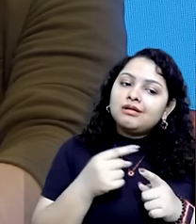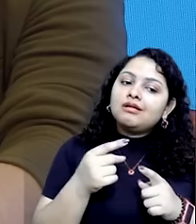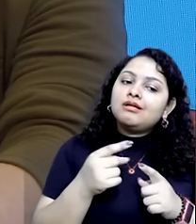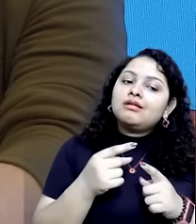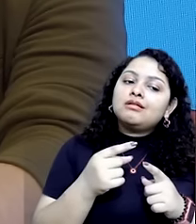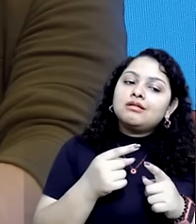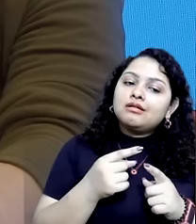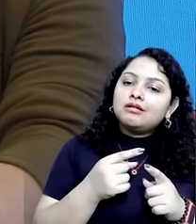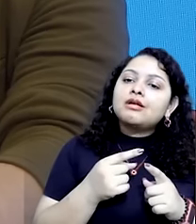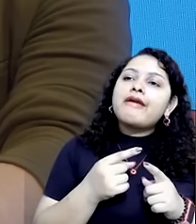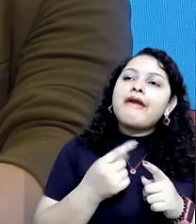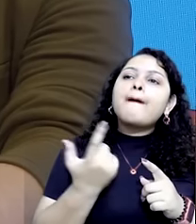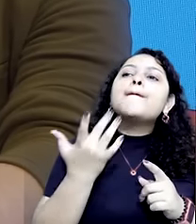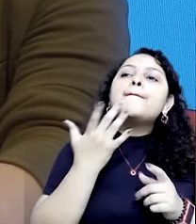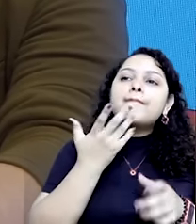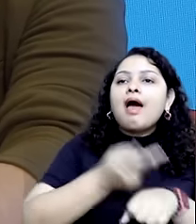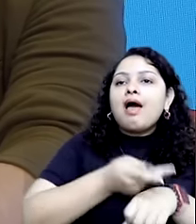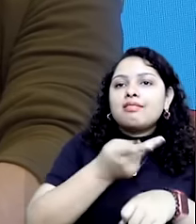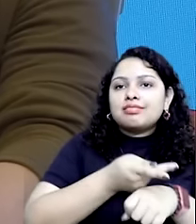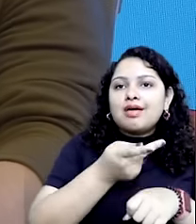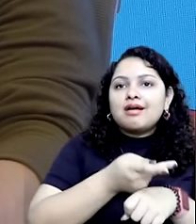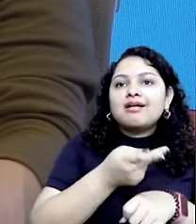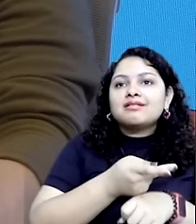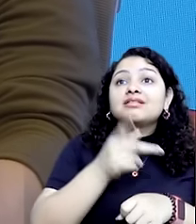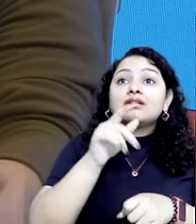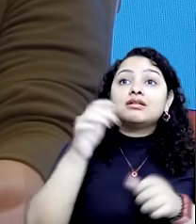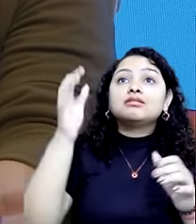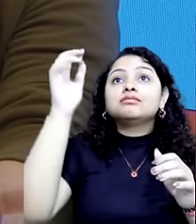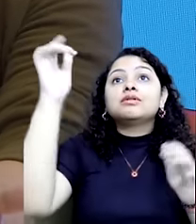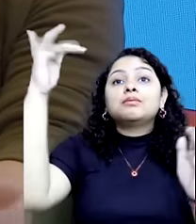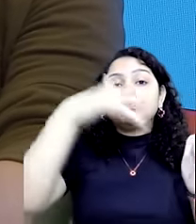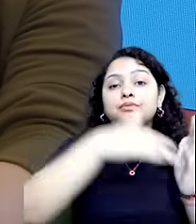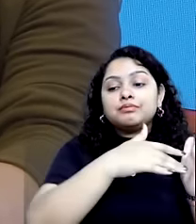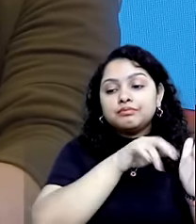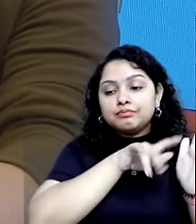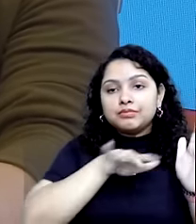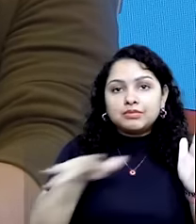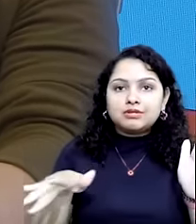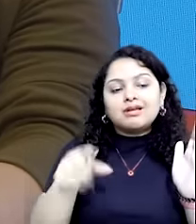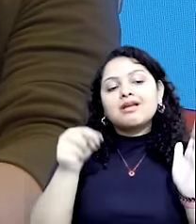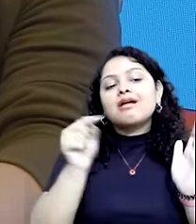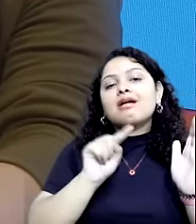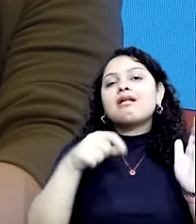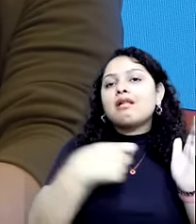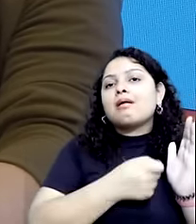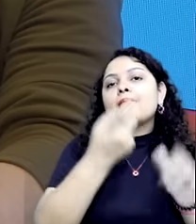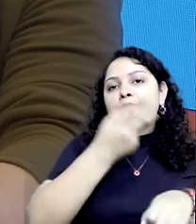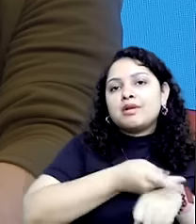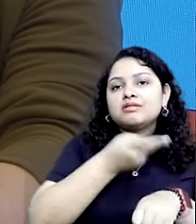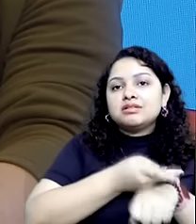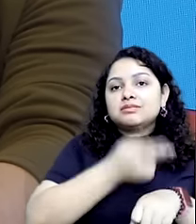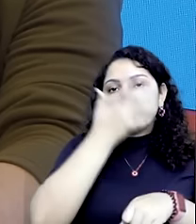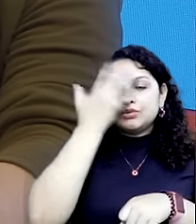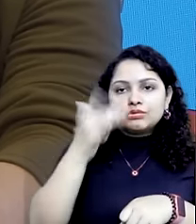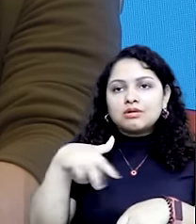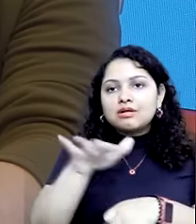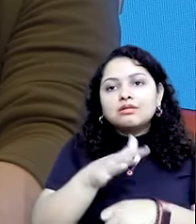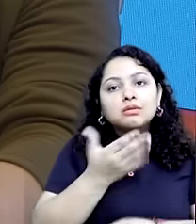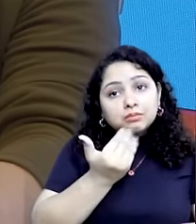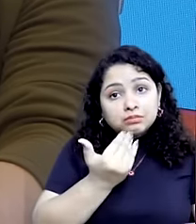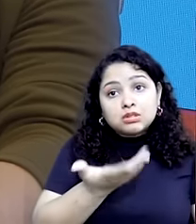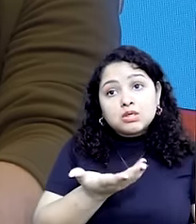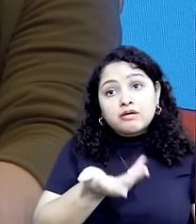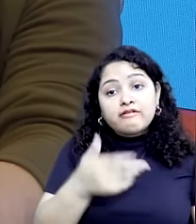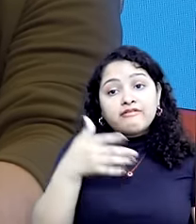rebatedor que eles são né prateados então é bacana é então alumínio então é legal assadeira porque o pessoal do ramo de alimentação é um utensílio